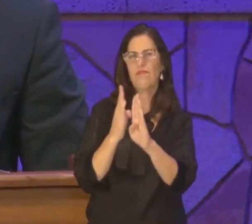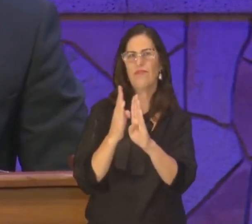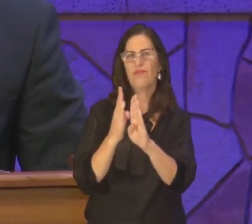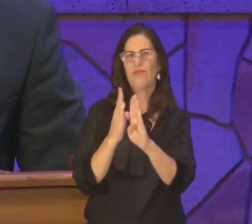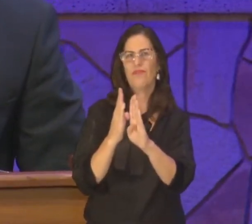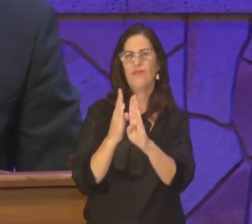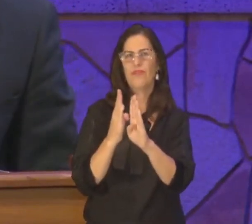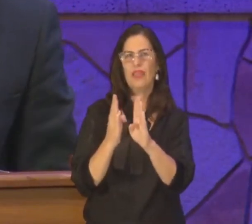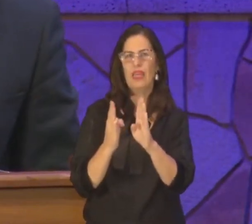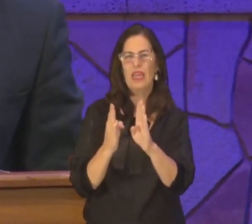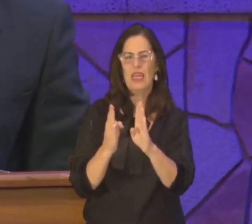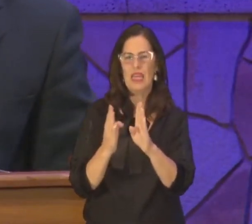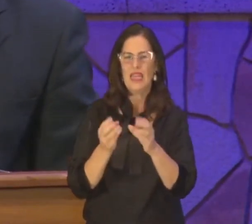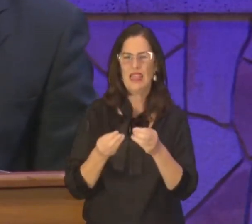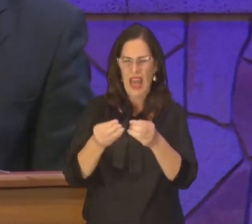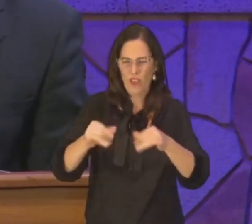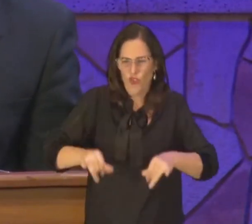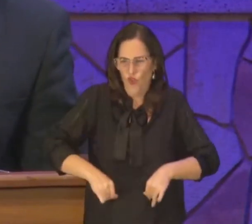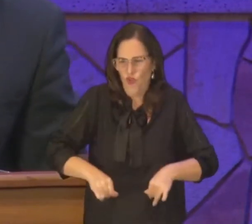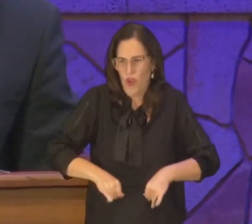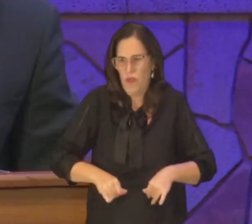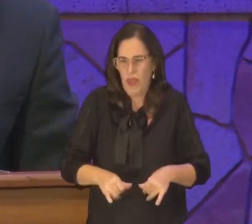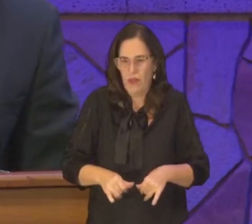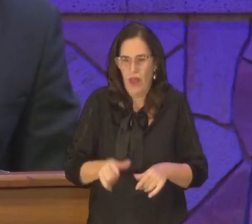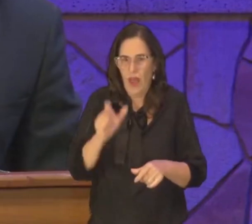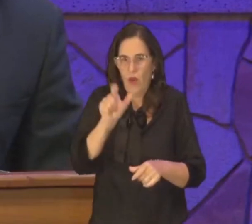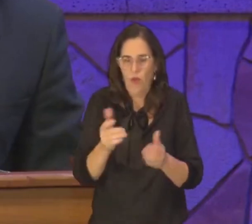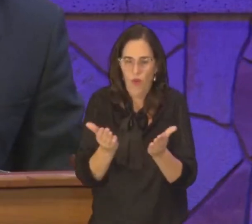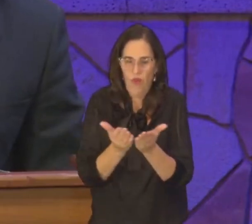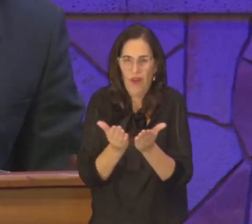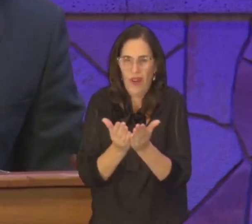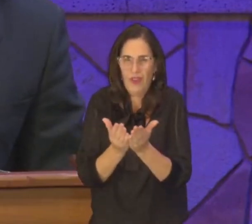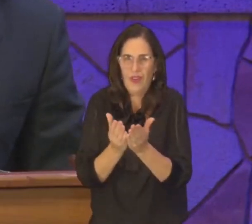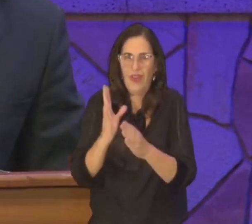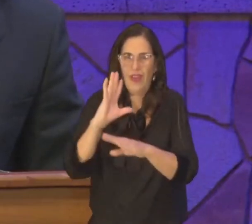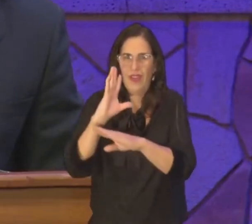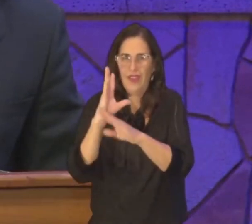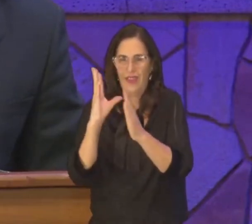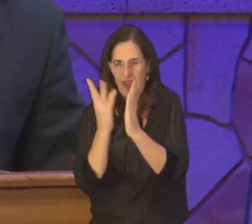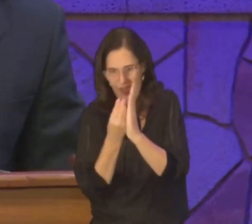e produzir dano aos crentes daquela igreja.